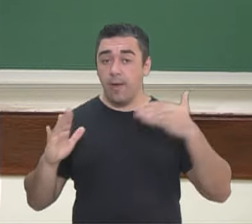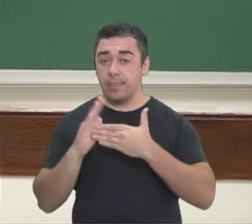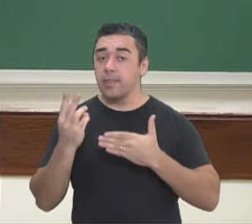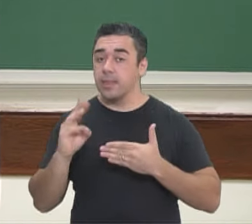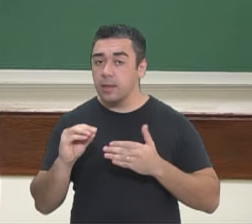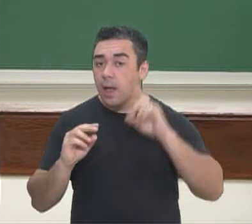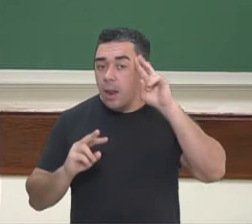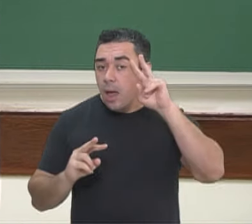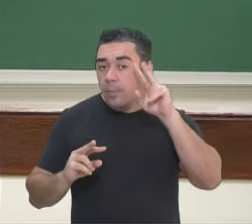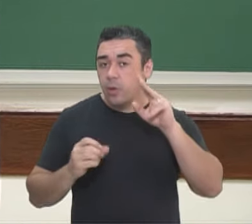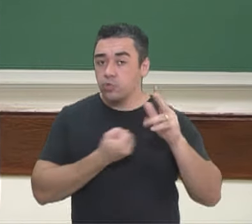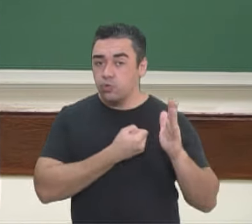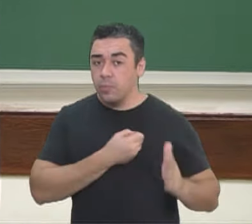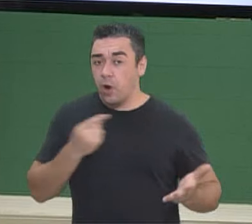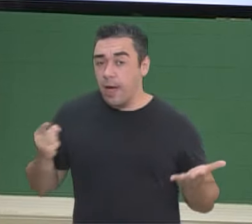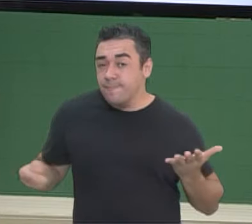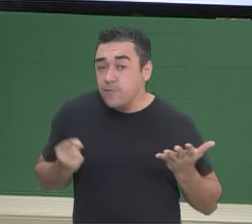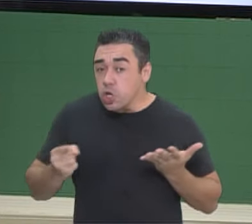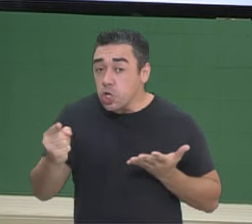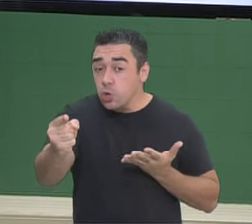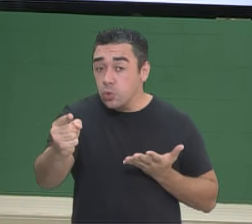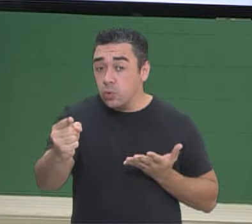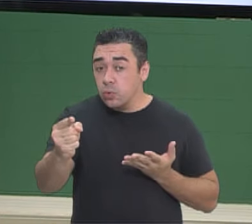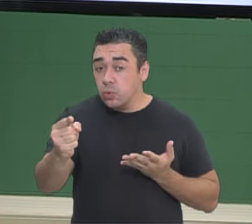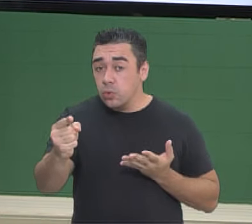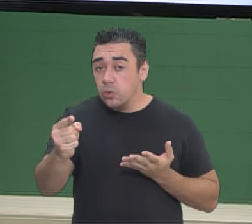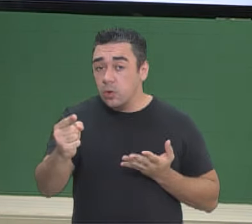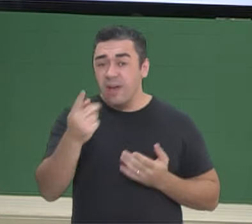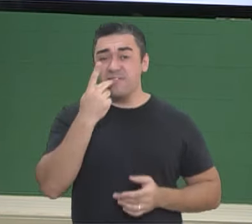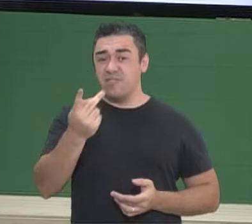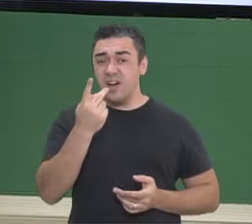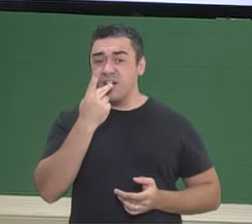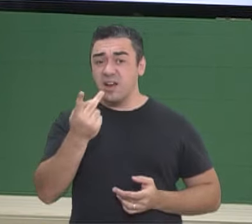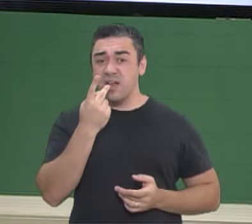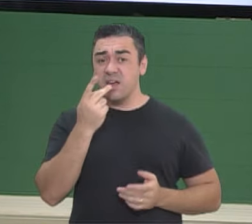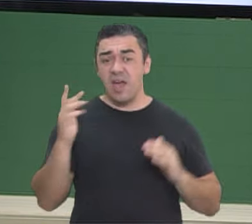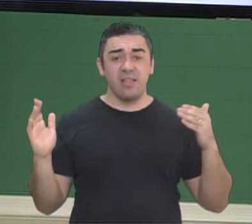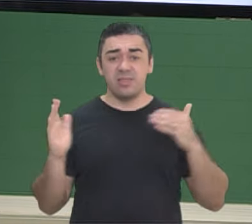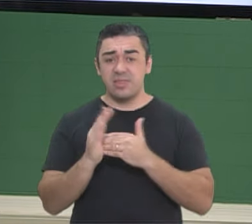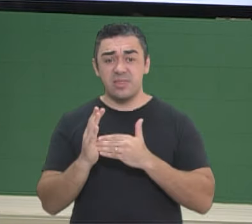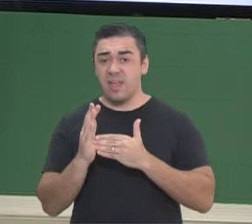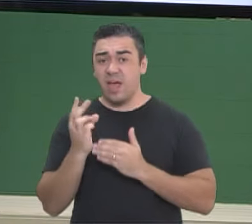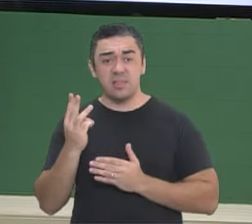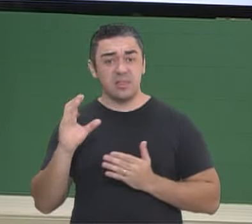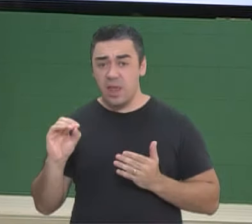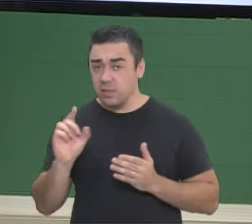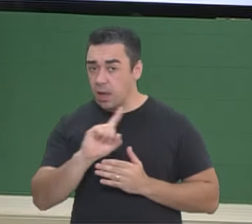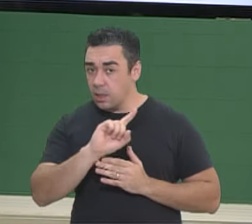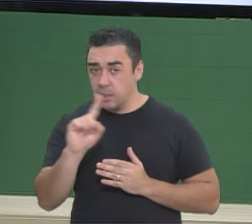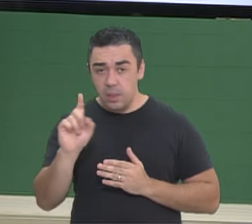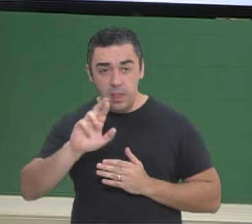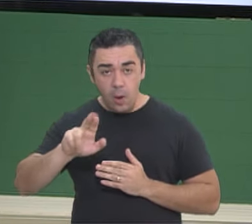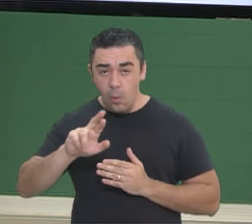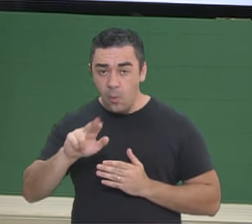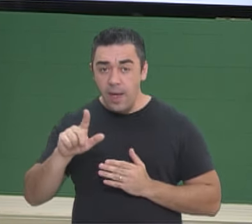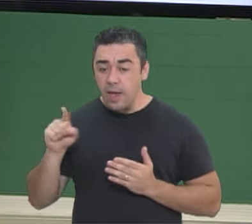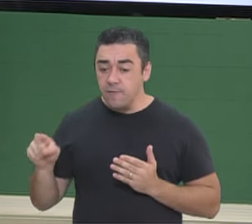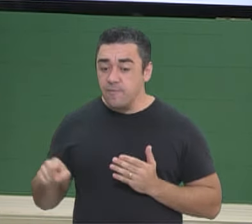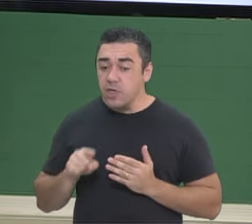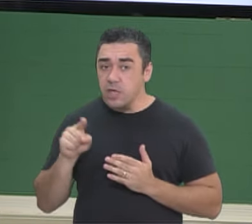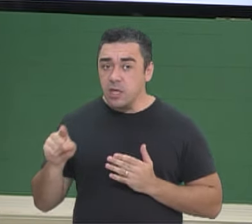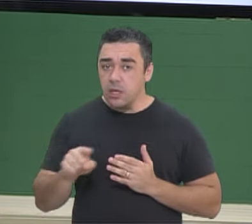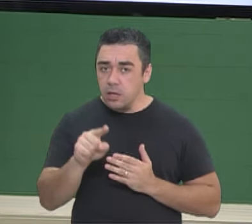hein? Ai de você se eu descobrir que você está falando por aí que eu falei que os números 30 só vai do 0 ao 30. São infinitos, ó. Nós vamos descobrir